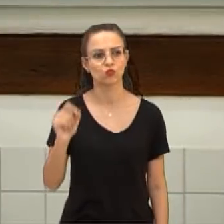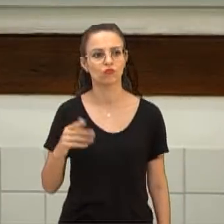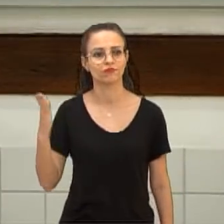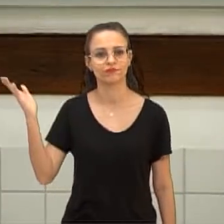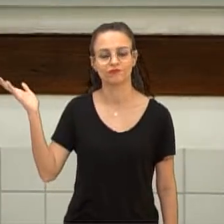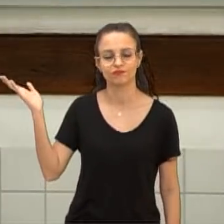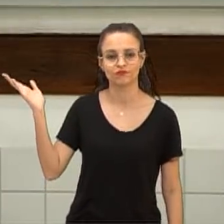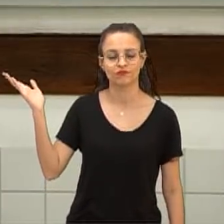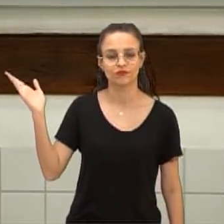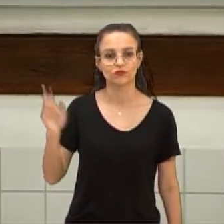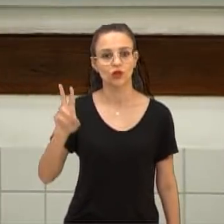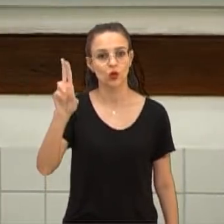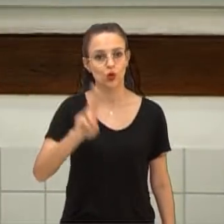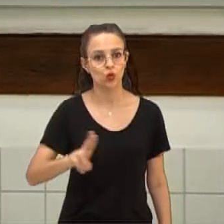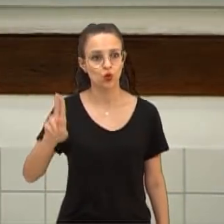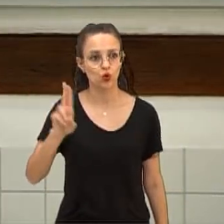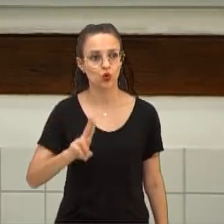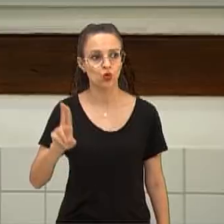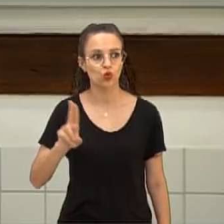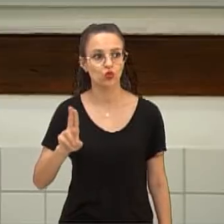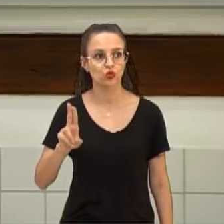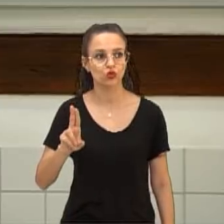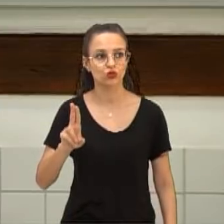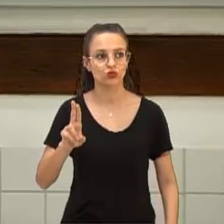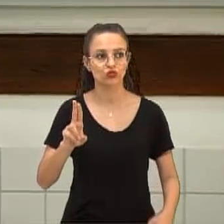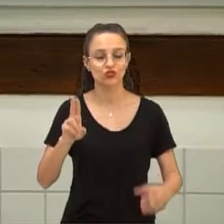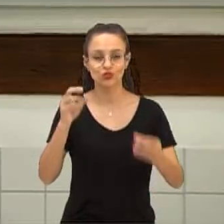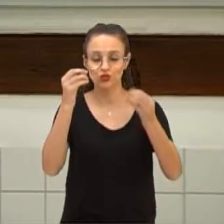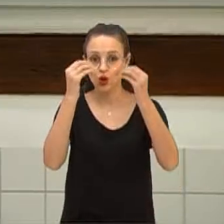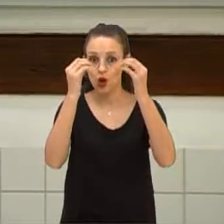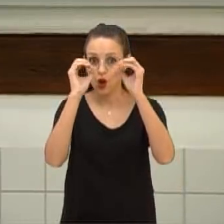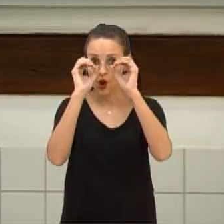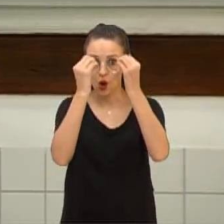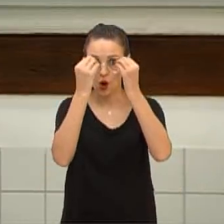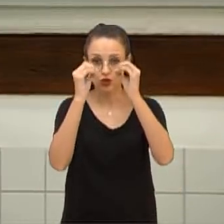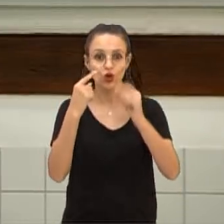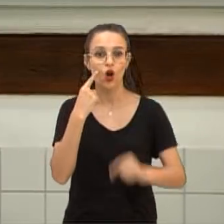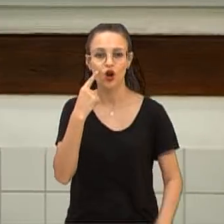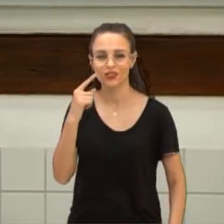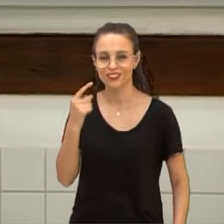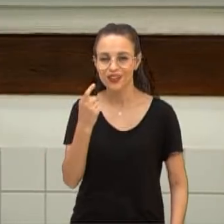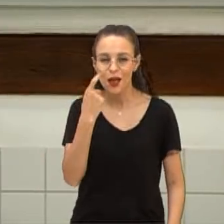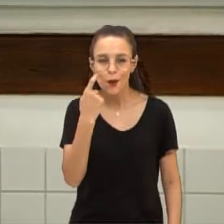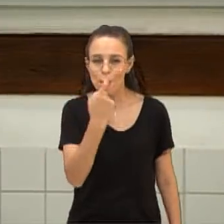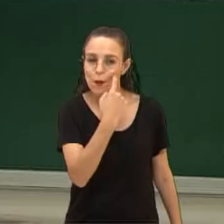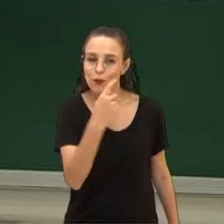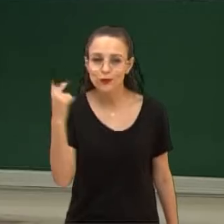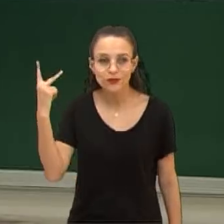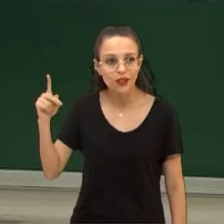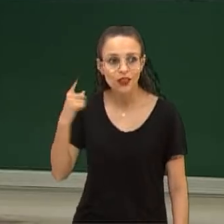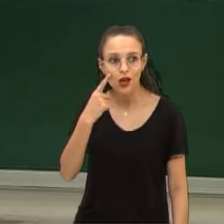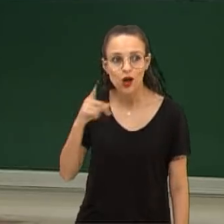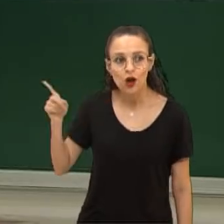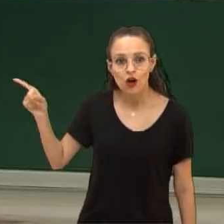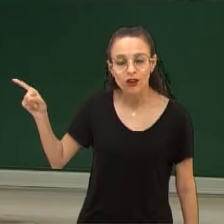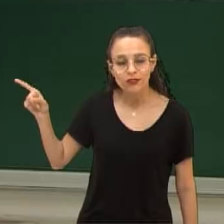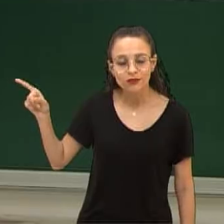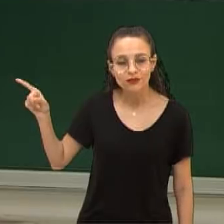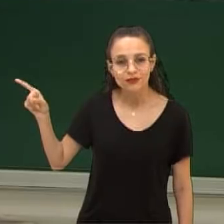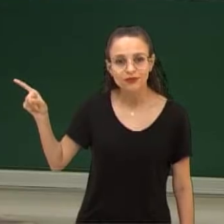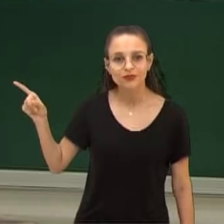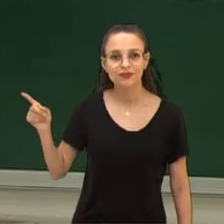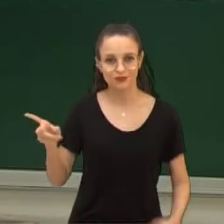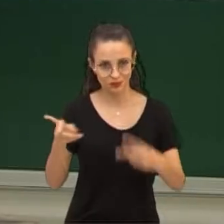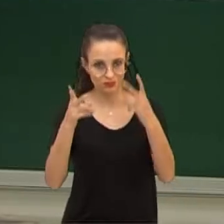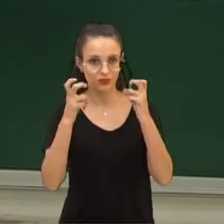Está ali, ó. O uso independente dos olhos. Então, os olhos da iguana, não sei se vocês já perceberam, olhem aqui a imagem